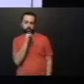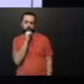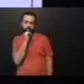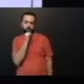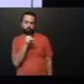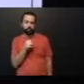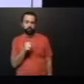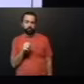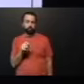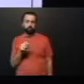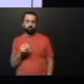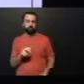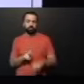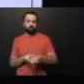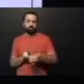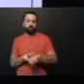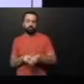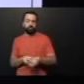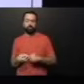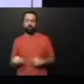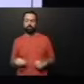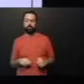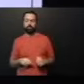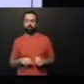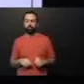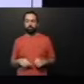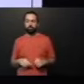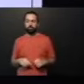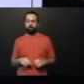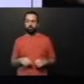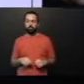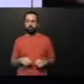Exemplo, verde, porque tem som de Z.